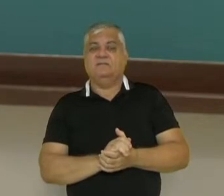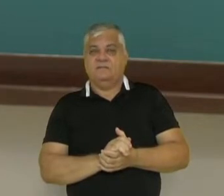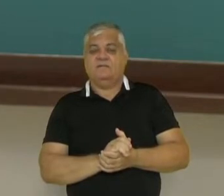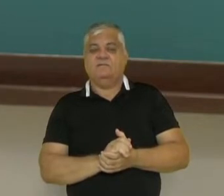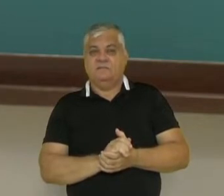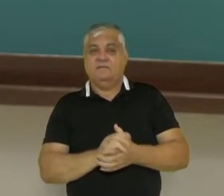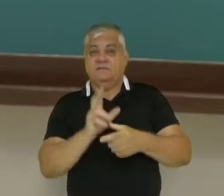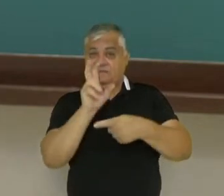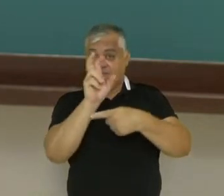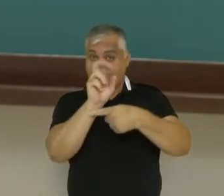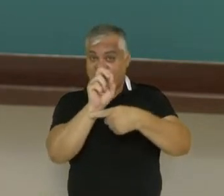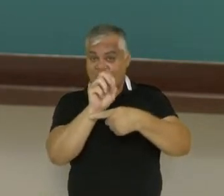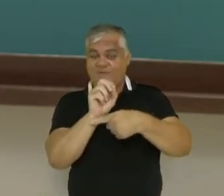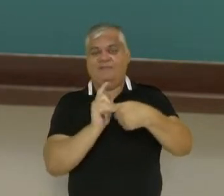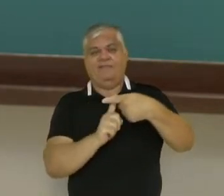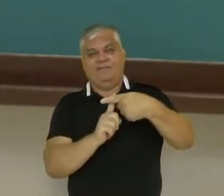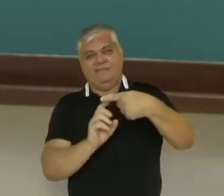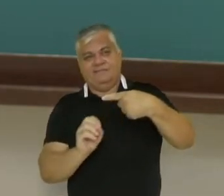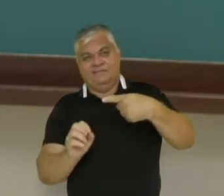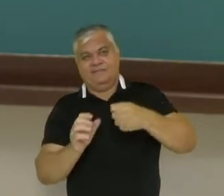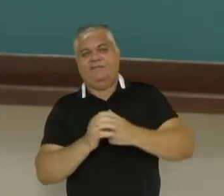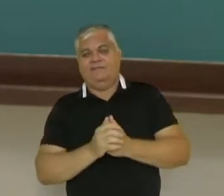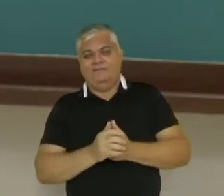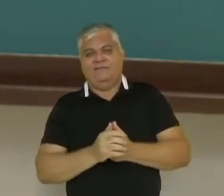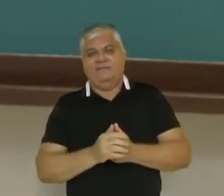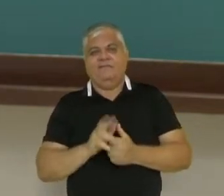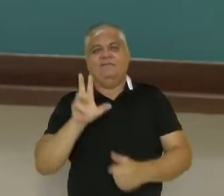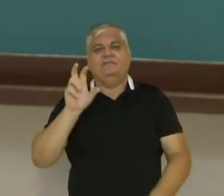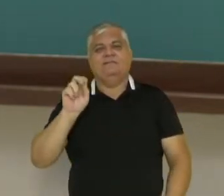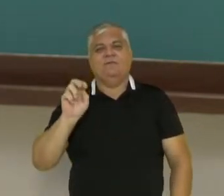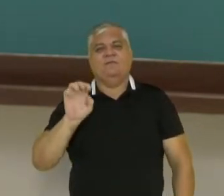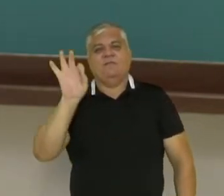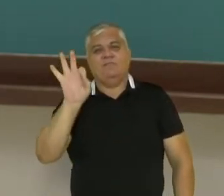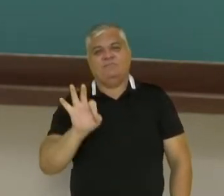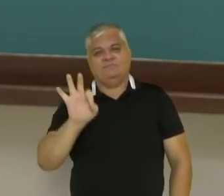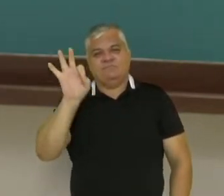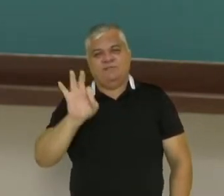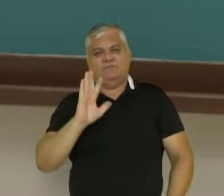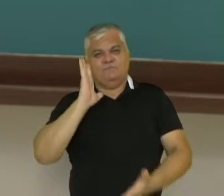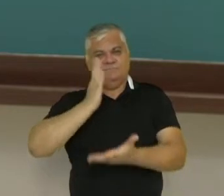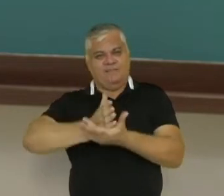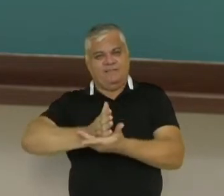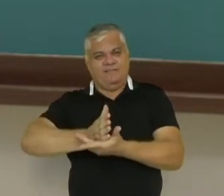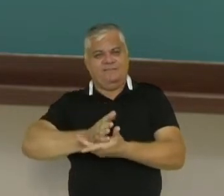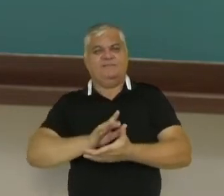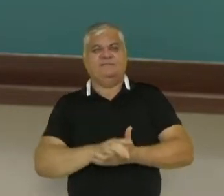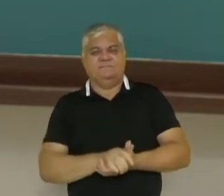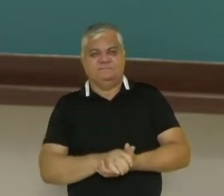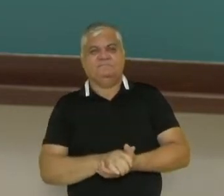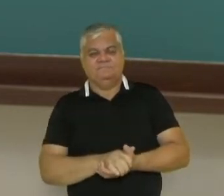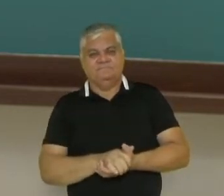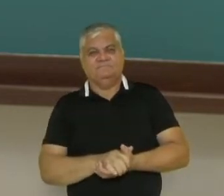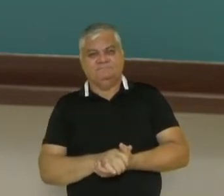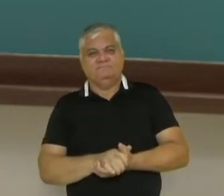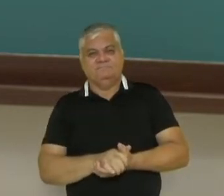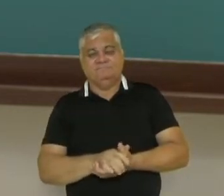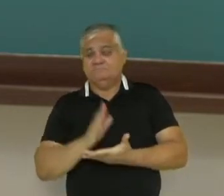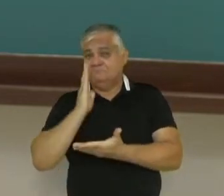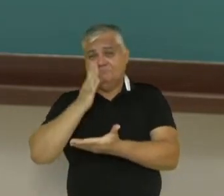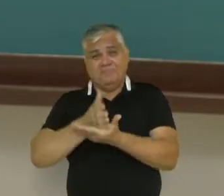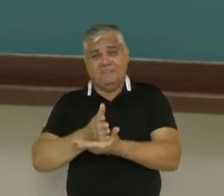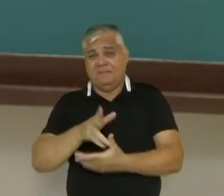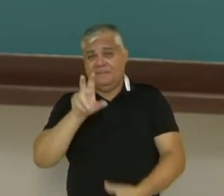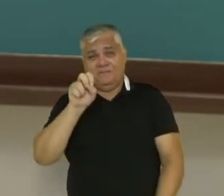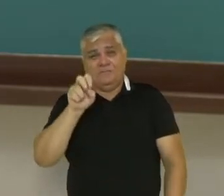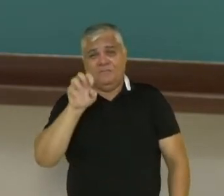minha fração centesimal. Isso aqui é igual ao quê? 50%. 50% não é metade? Quando